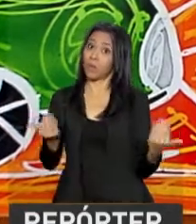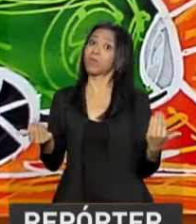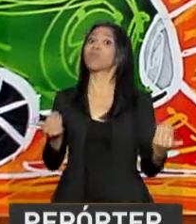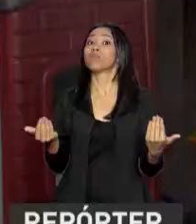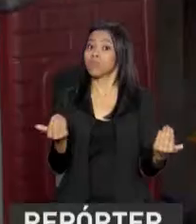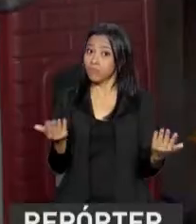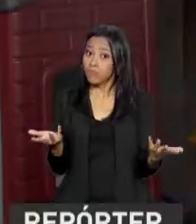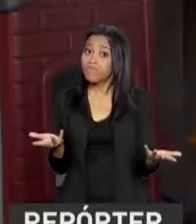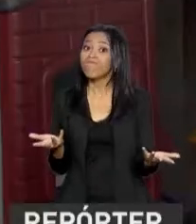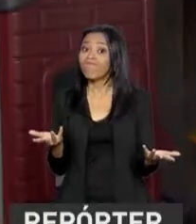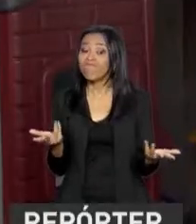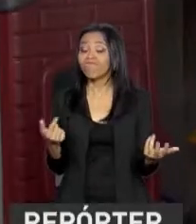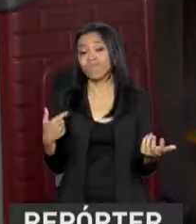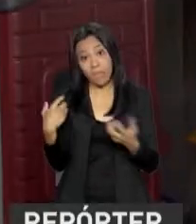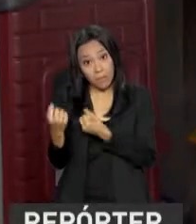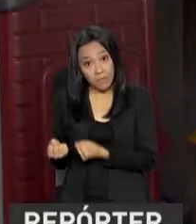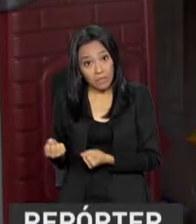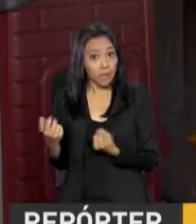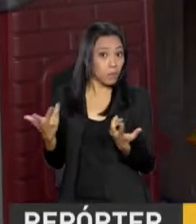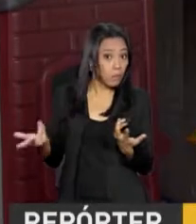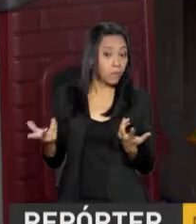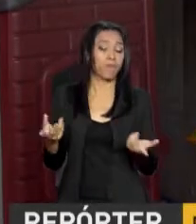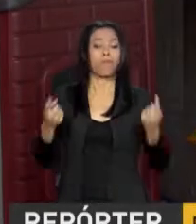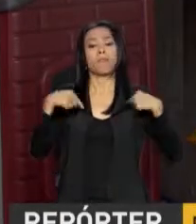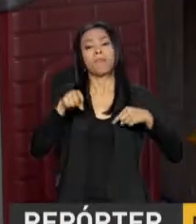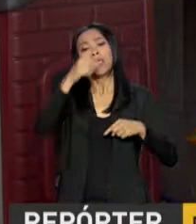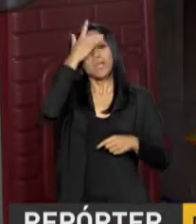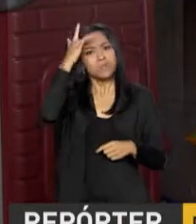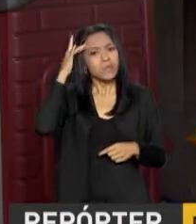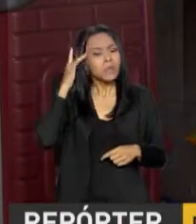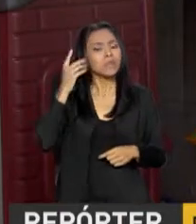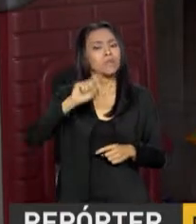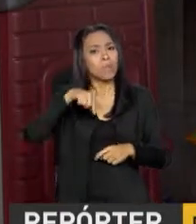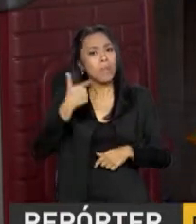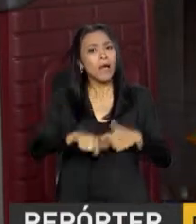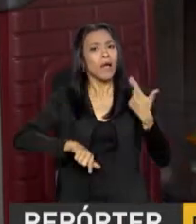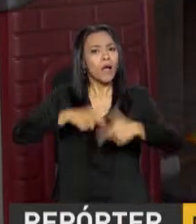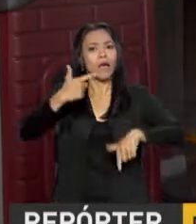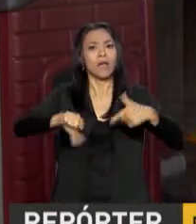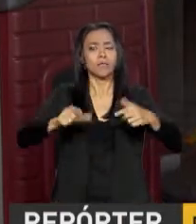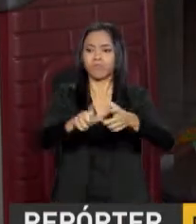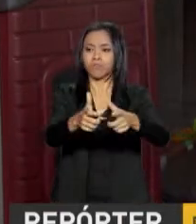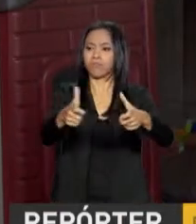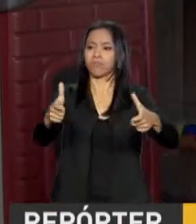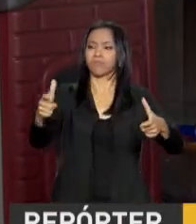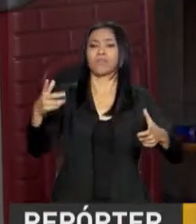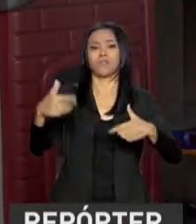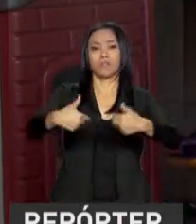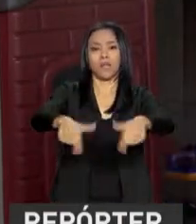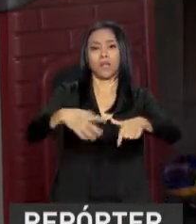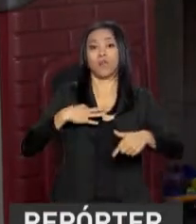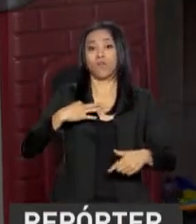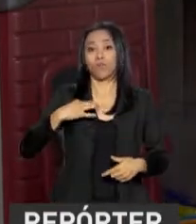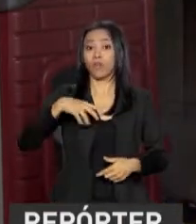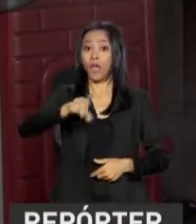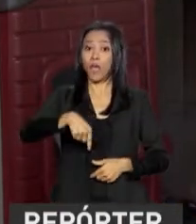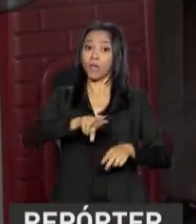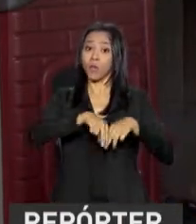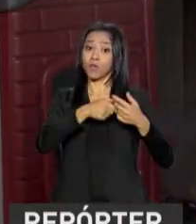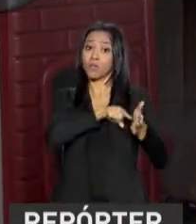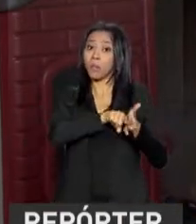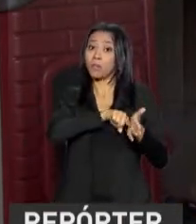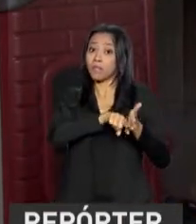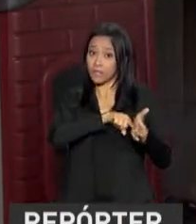de fato e as pessoas estão realizando cada vez mais trabalho voluntário é o que mostra a pesquisa nacional por amostra de